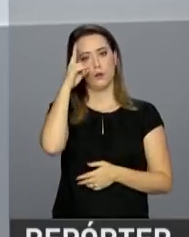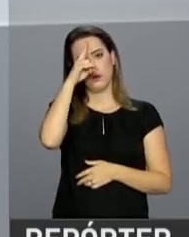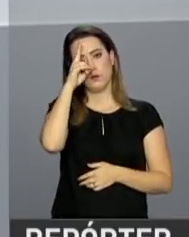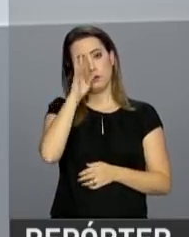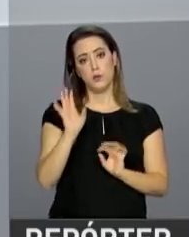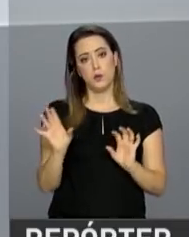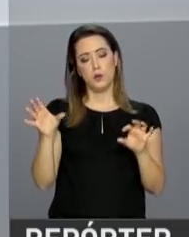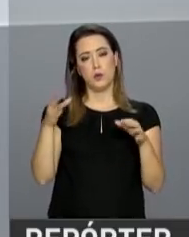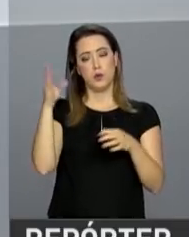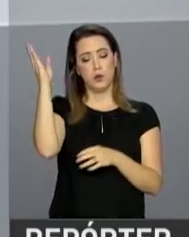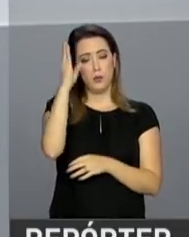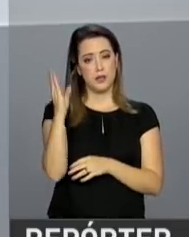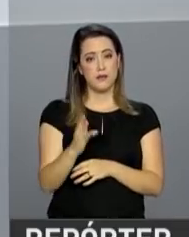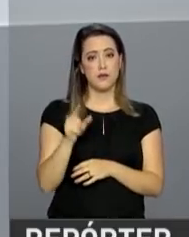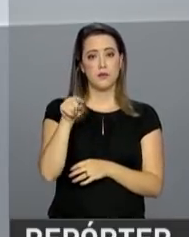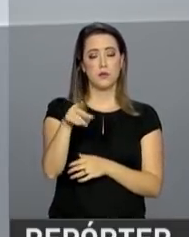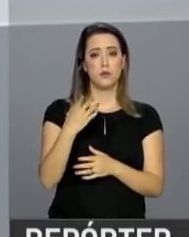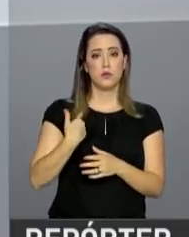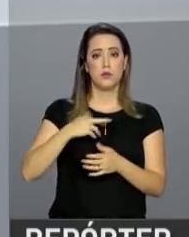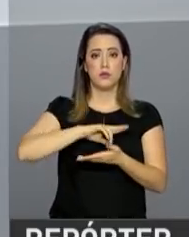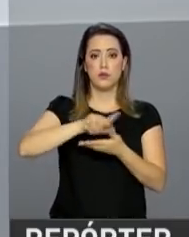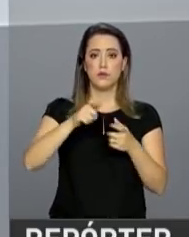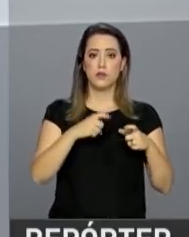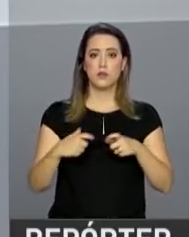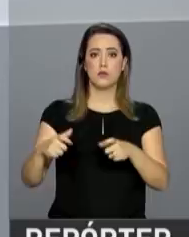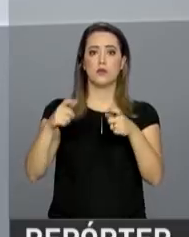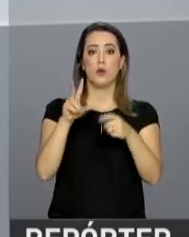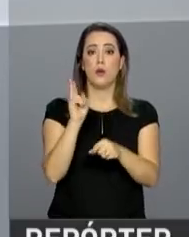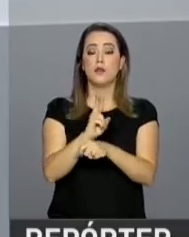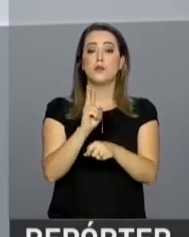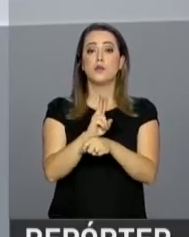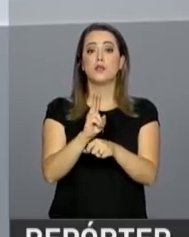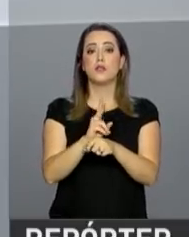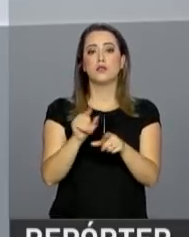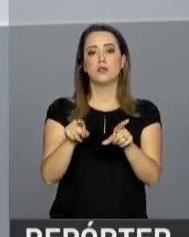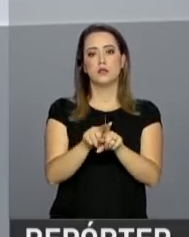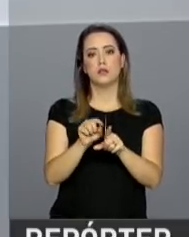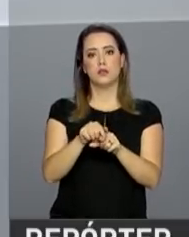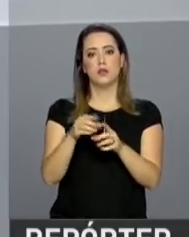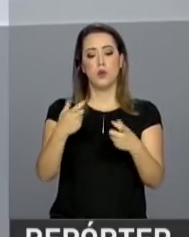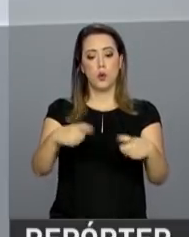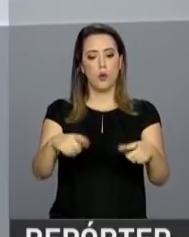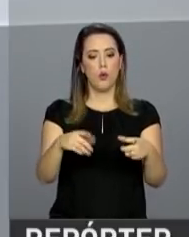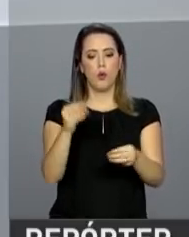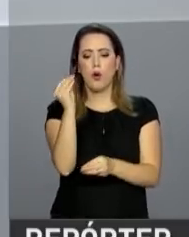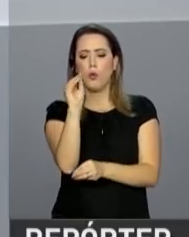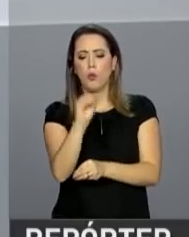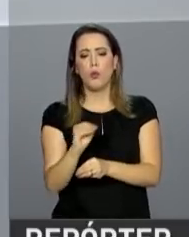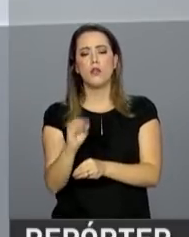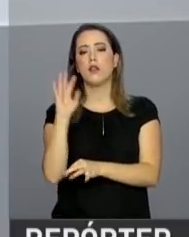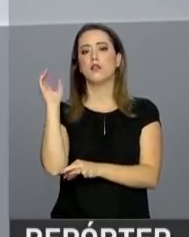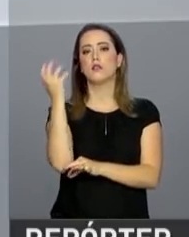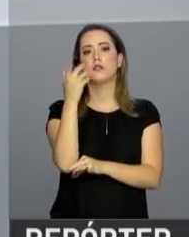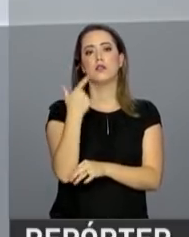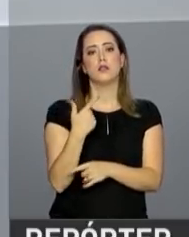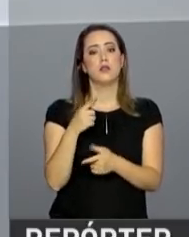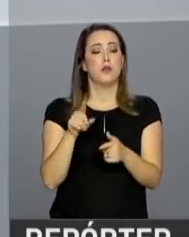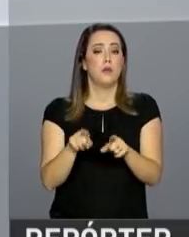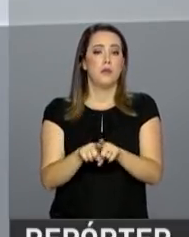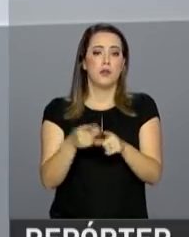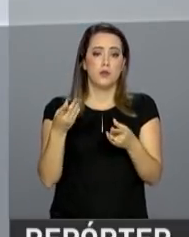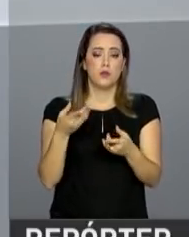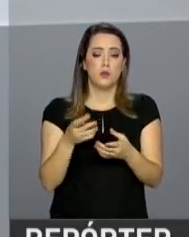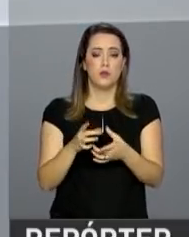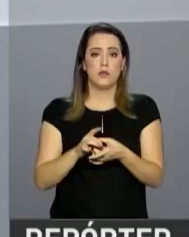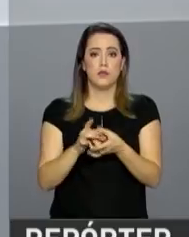parte do território nacional é coberto por áreas protegidas e reservas naturais que são pouco exploradas por falta de concessões